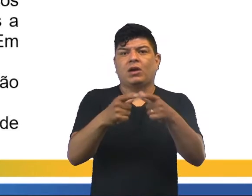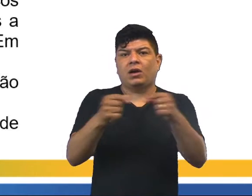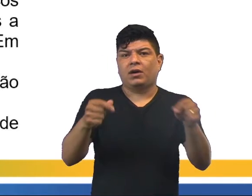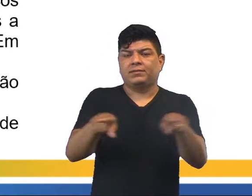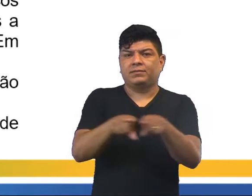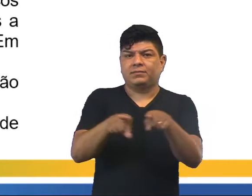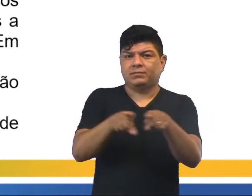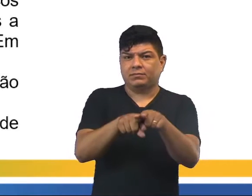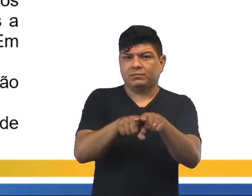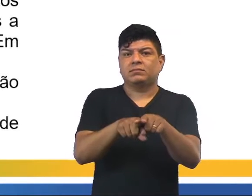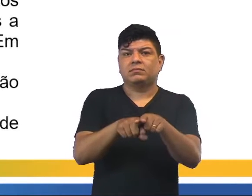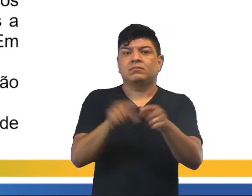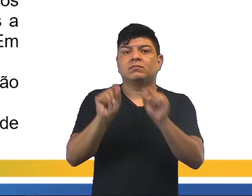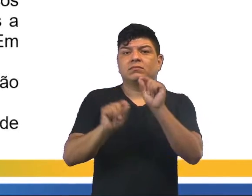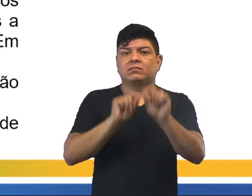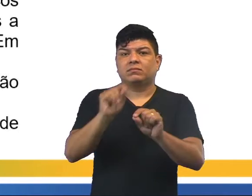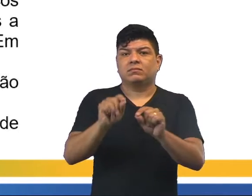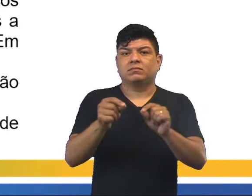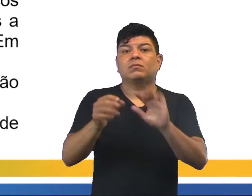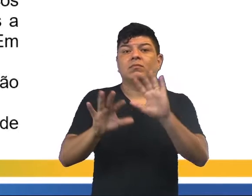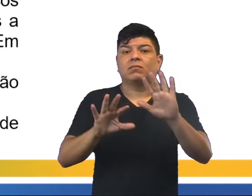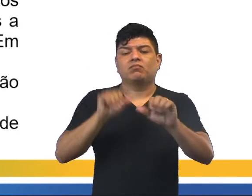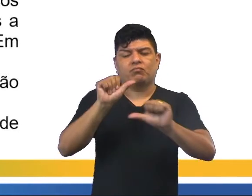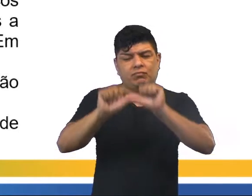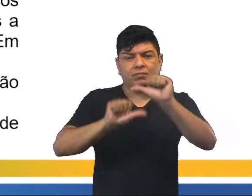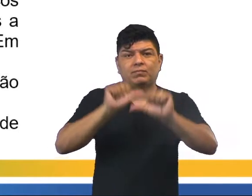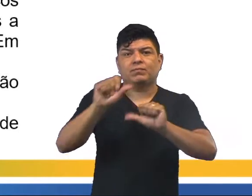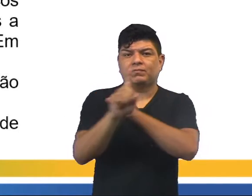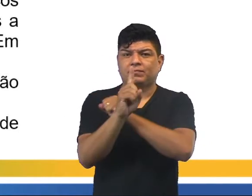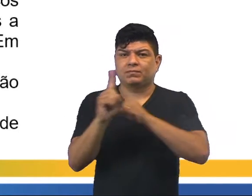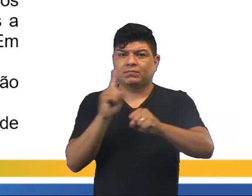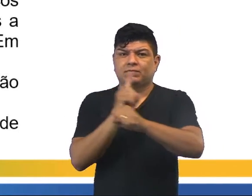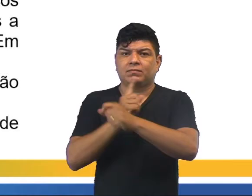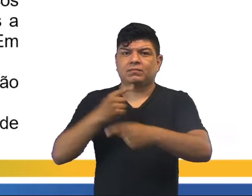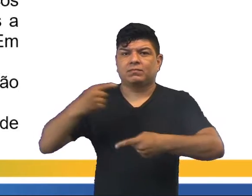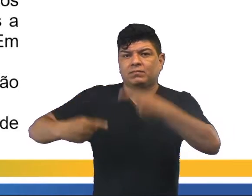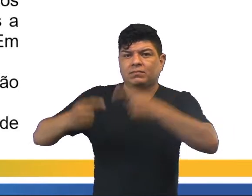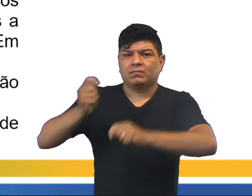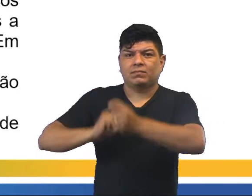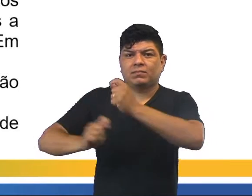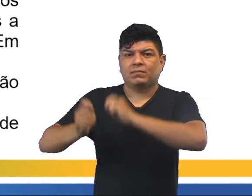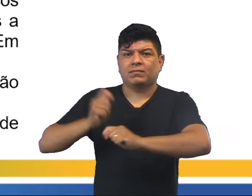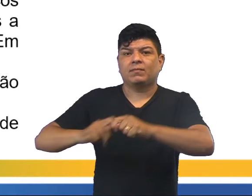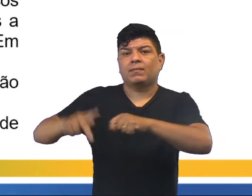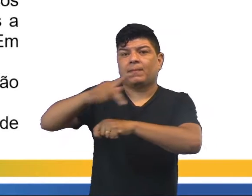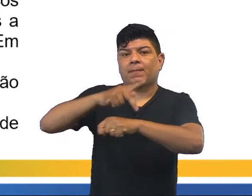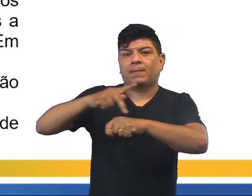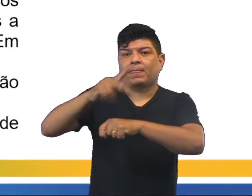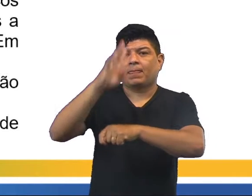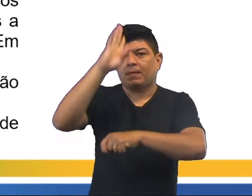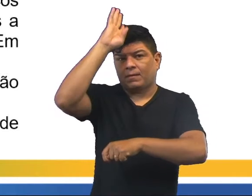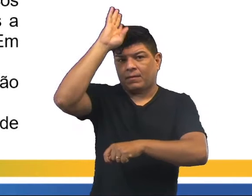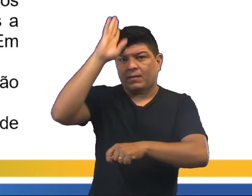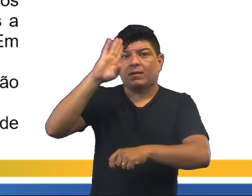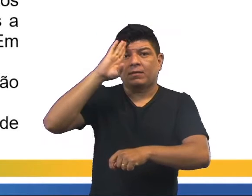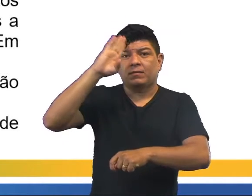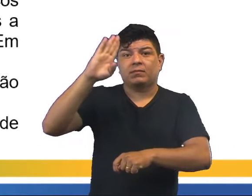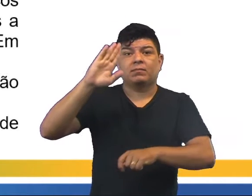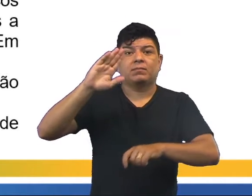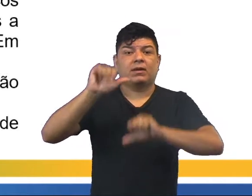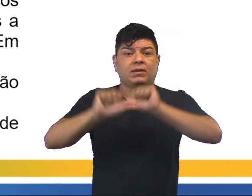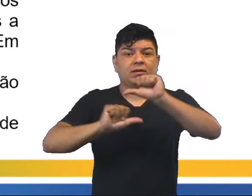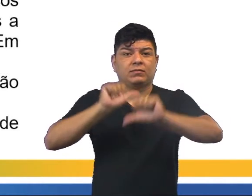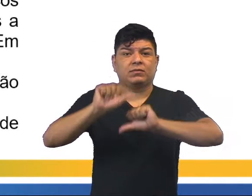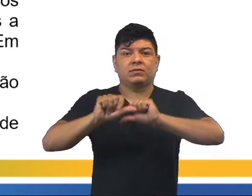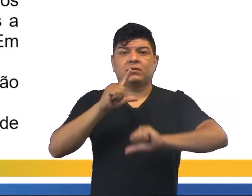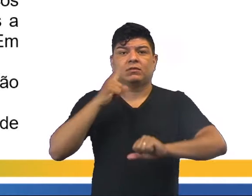conquistas territoriais, elas provocam significativas mudanças sociais, políticas e econômicas na Roma. Entre elas, as principais